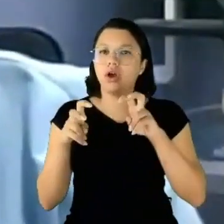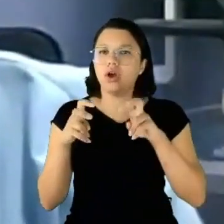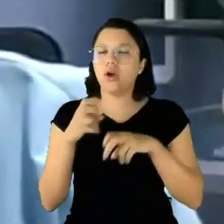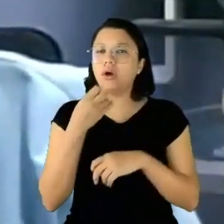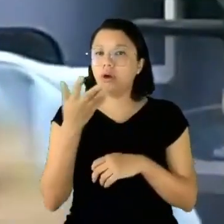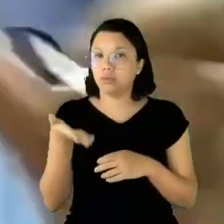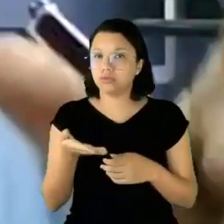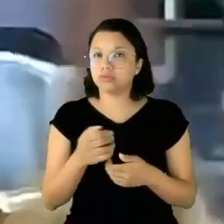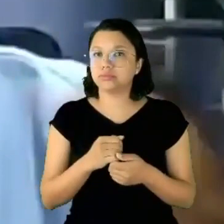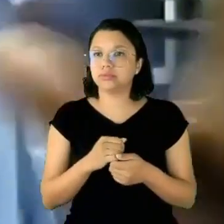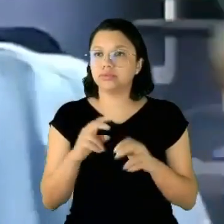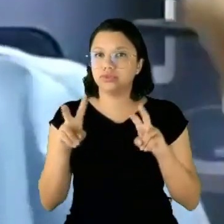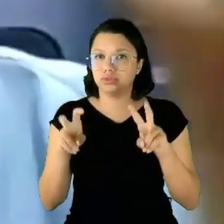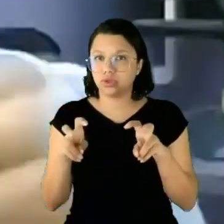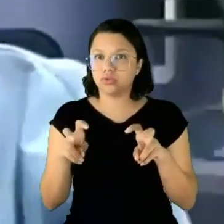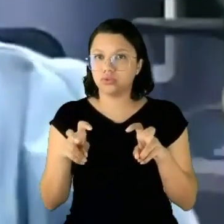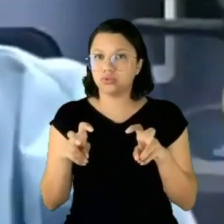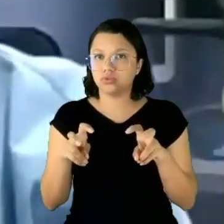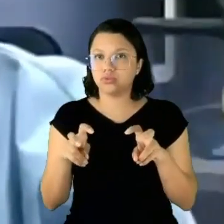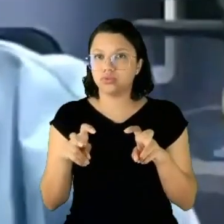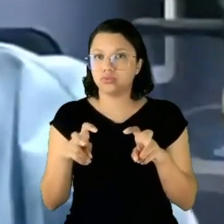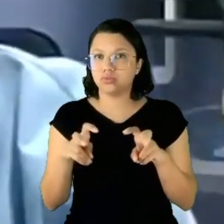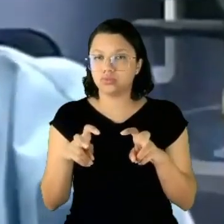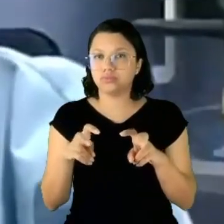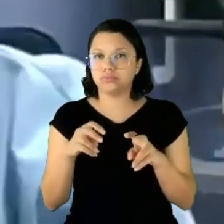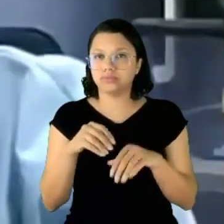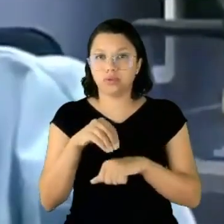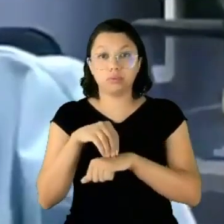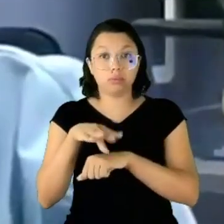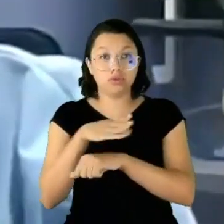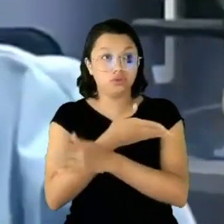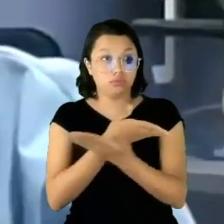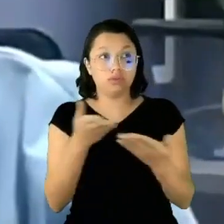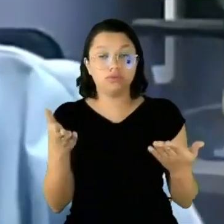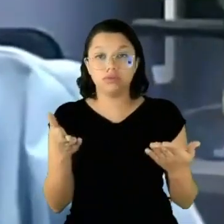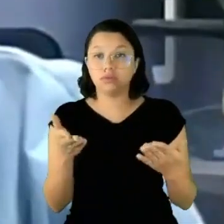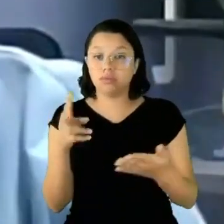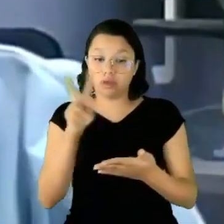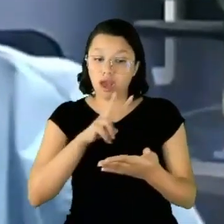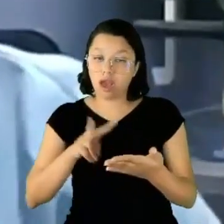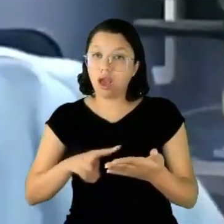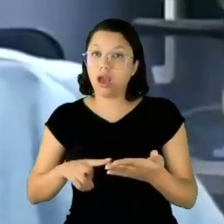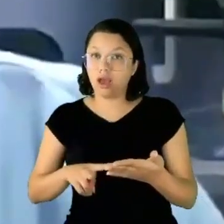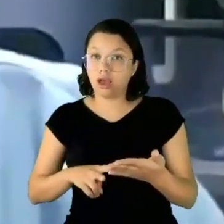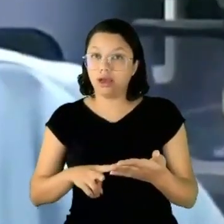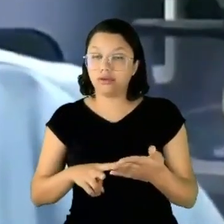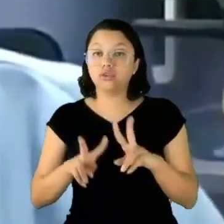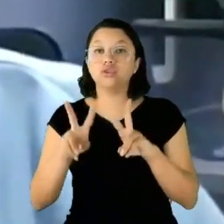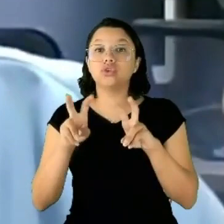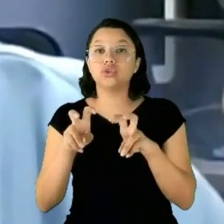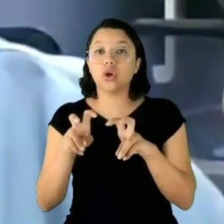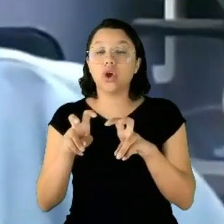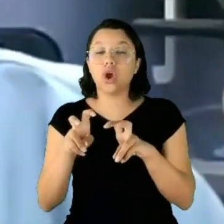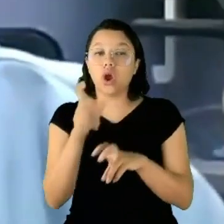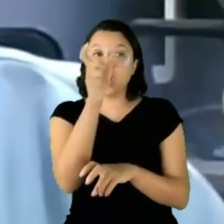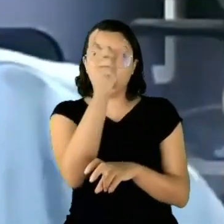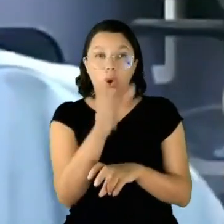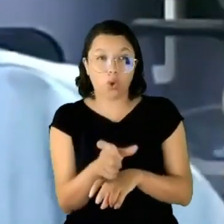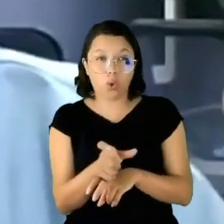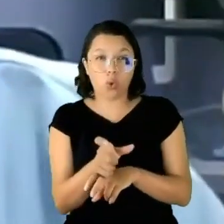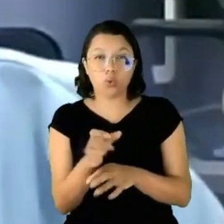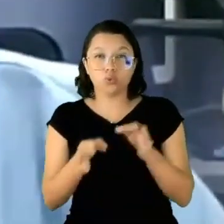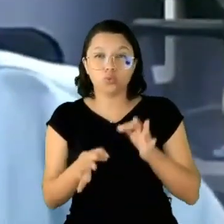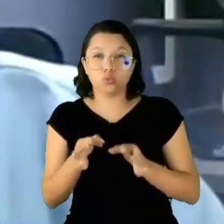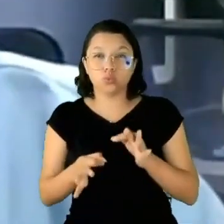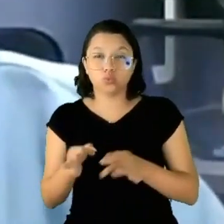bem sobre isso, eu recomendo para quem puder ver essa figura do juiz gestor que ele fala ali, em que nós